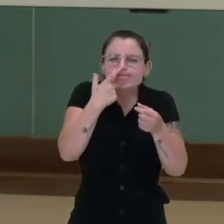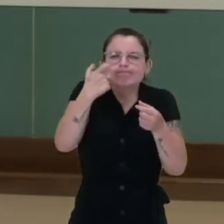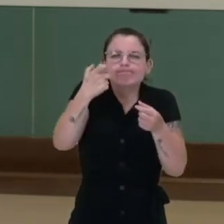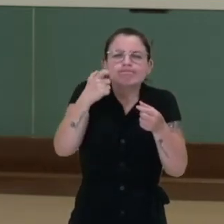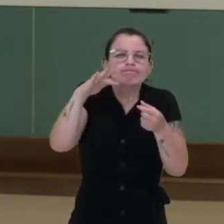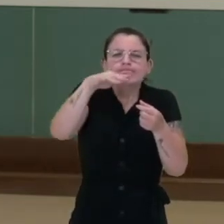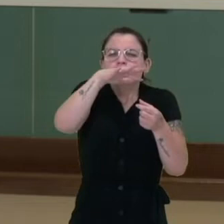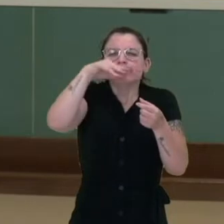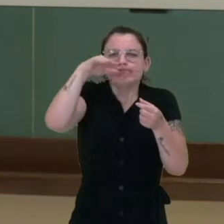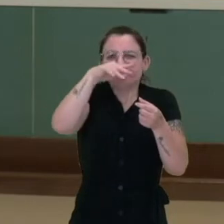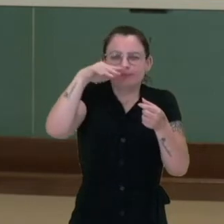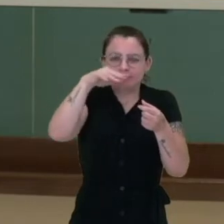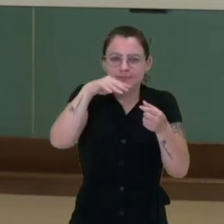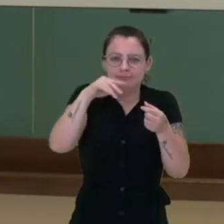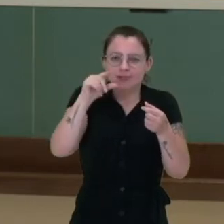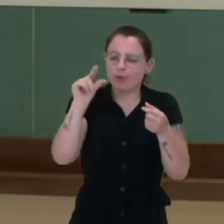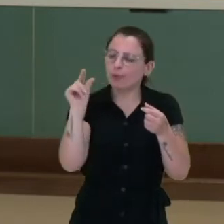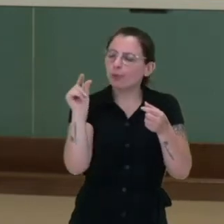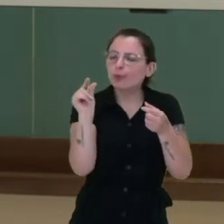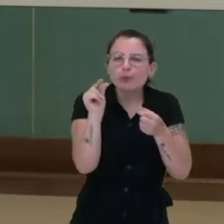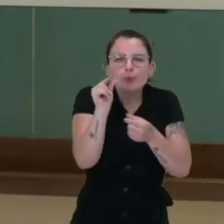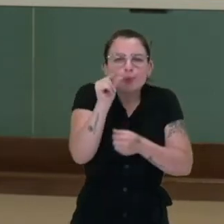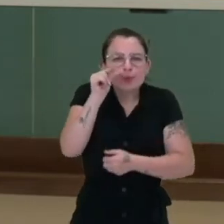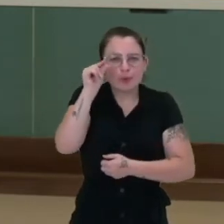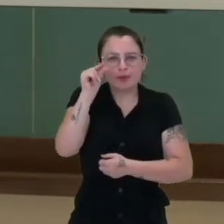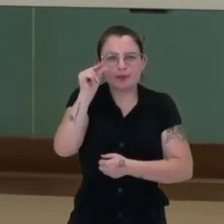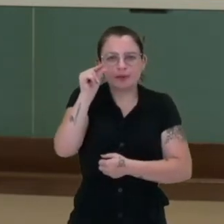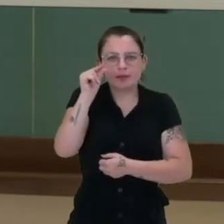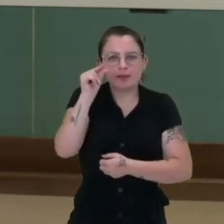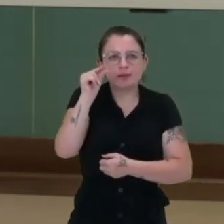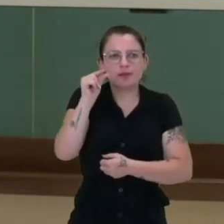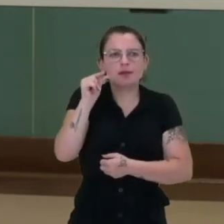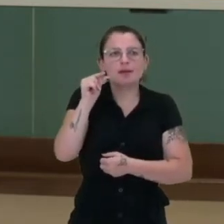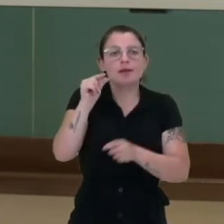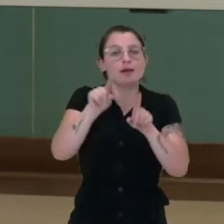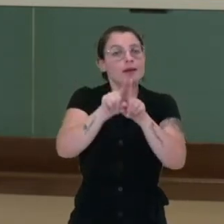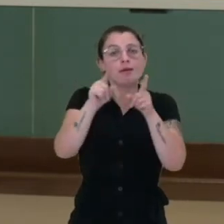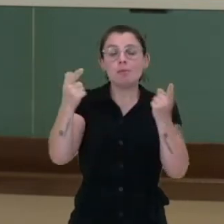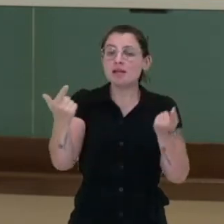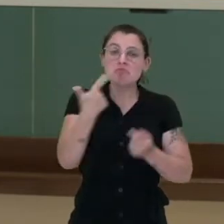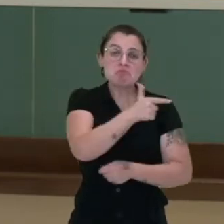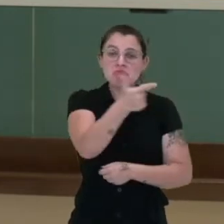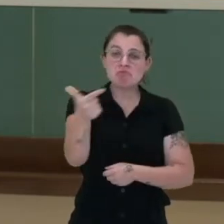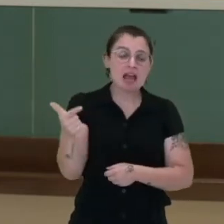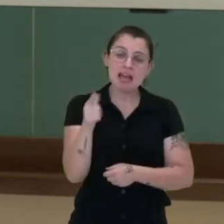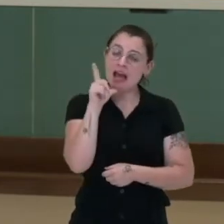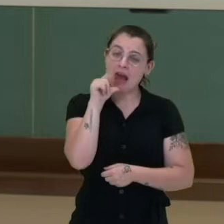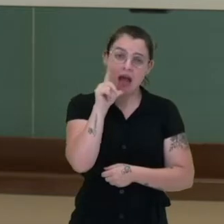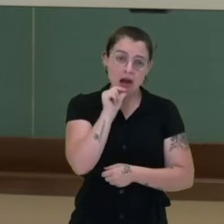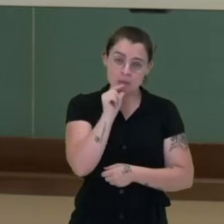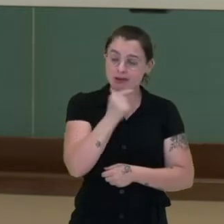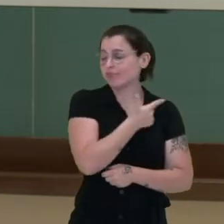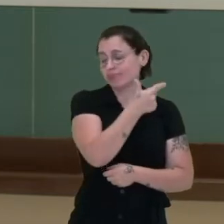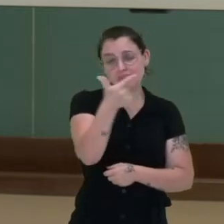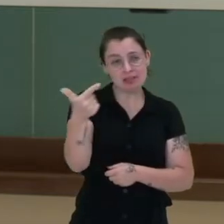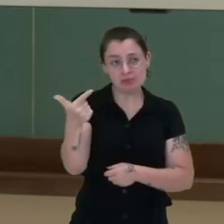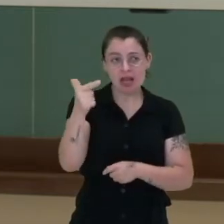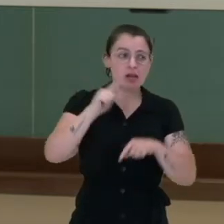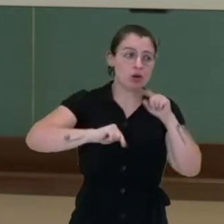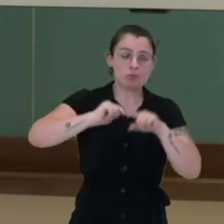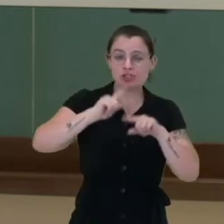e foi diminuindo de tamanho, mas não molhou a gaveta, não molhou os objetos.